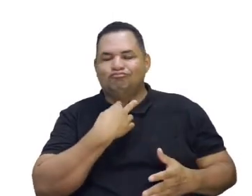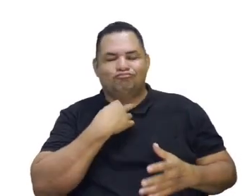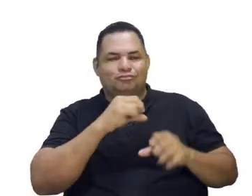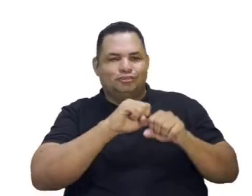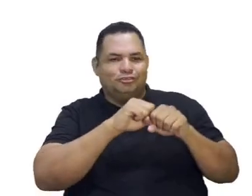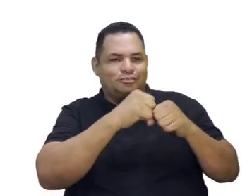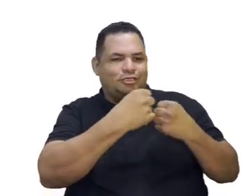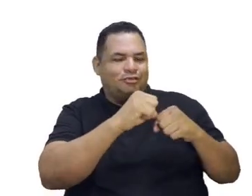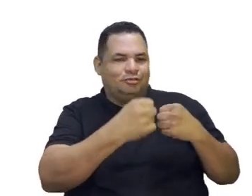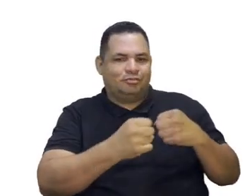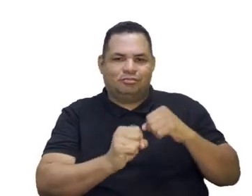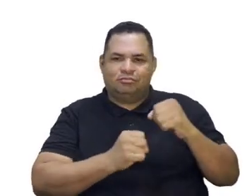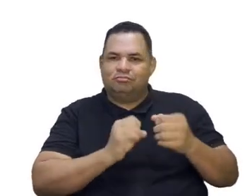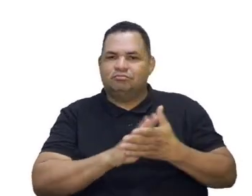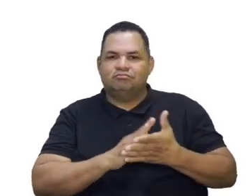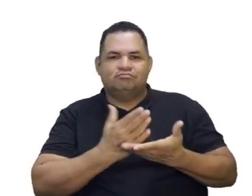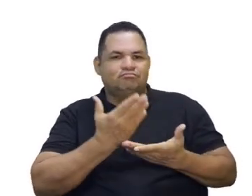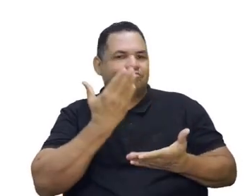indivisíveis e